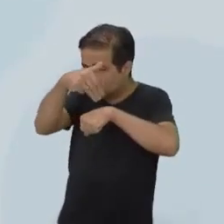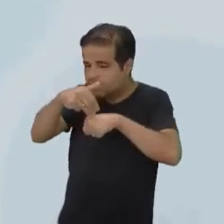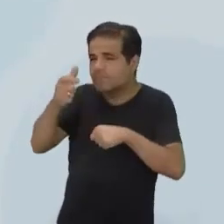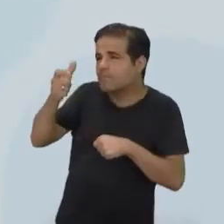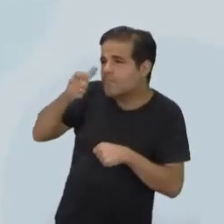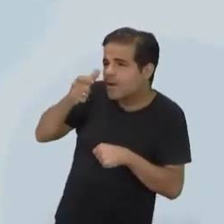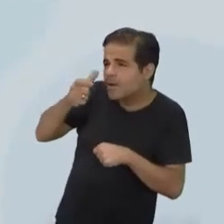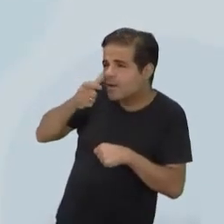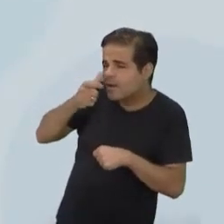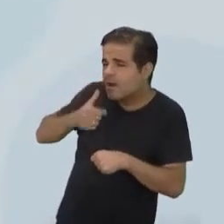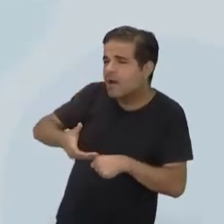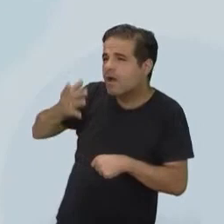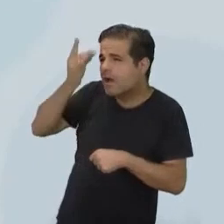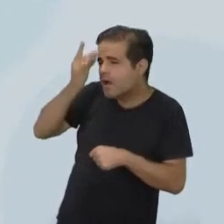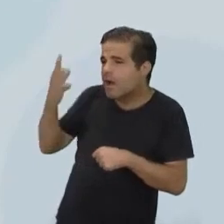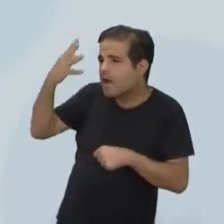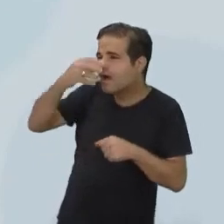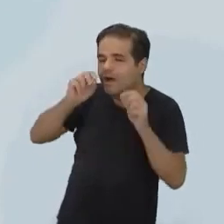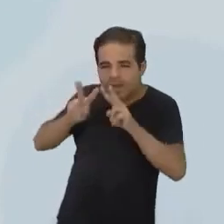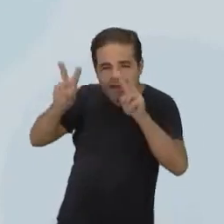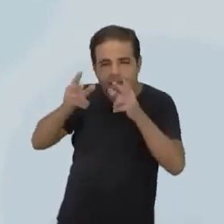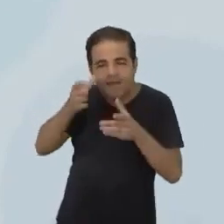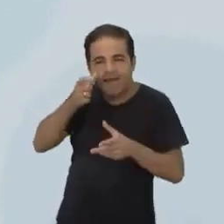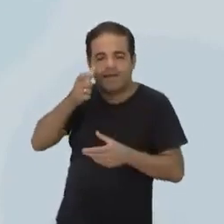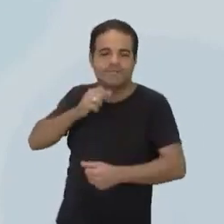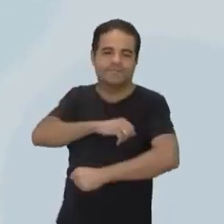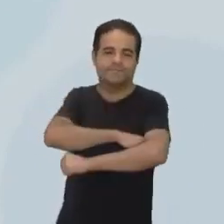vocês observarem essa bela paisagem.